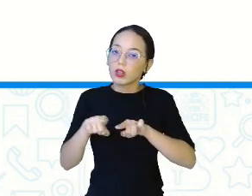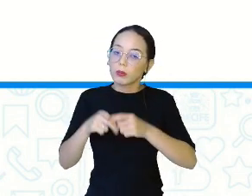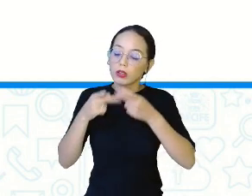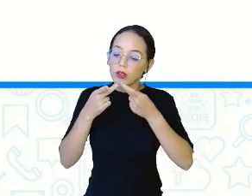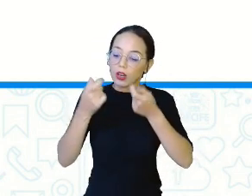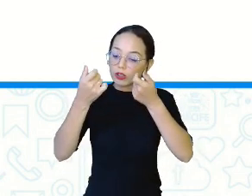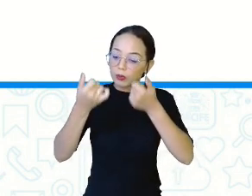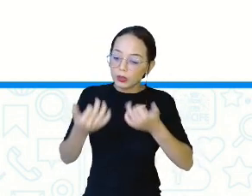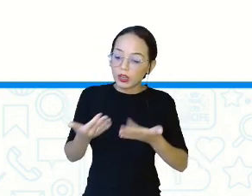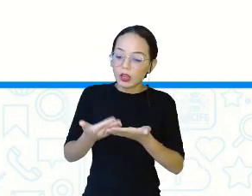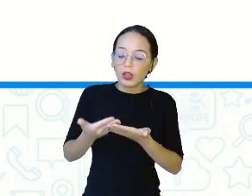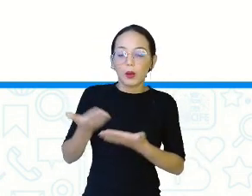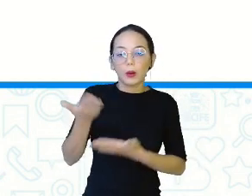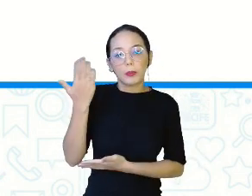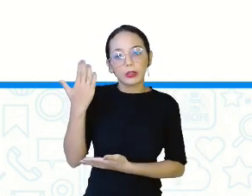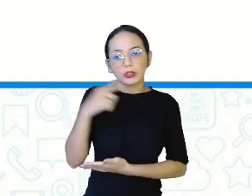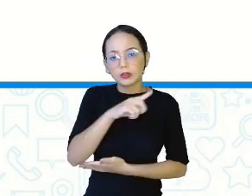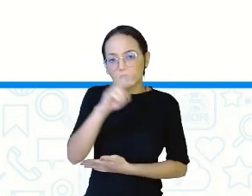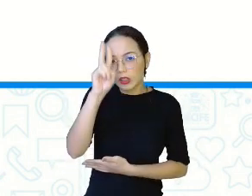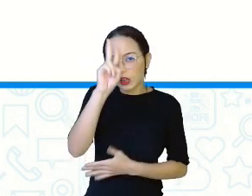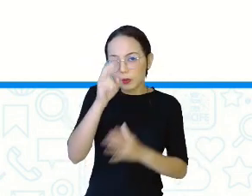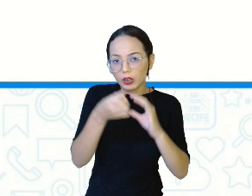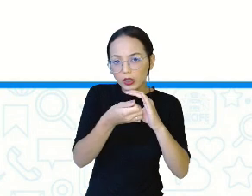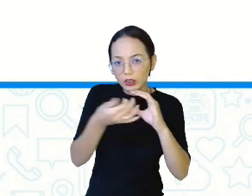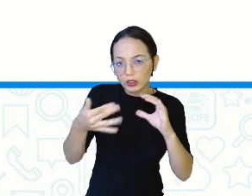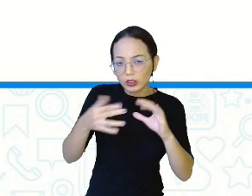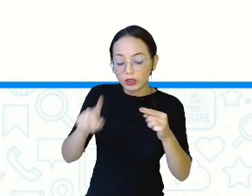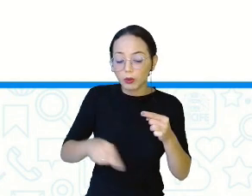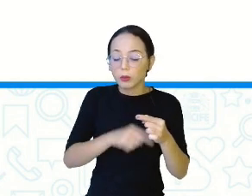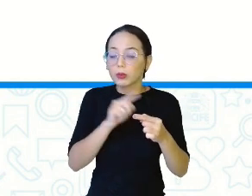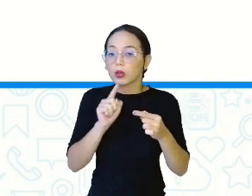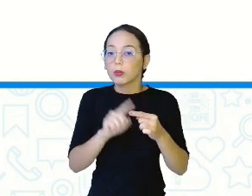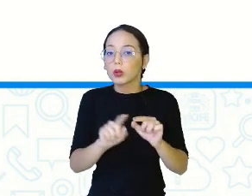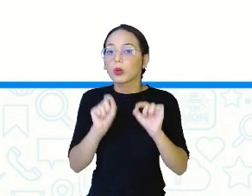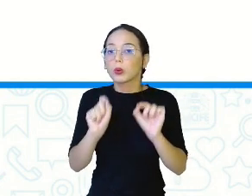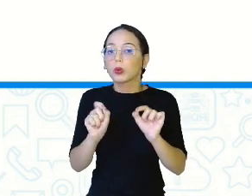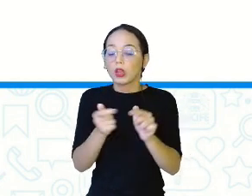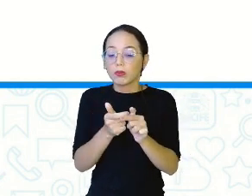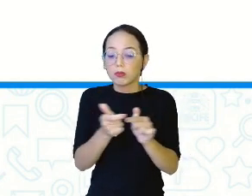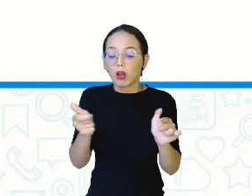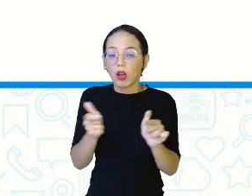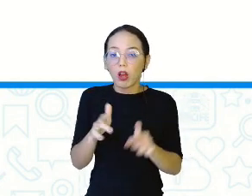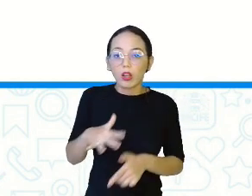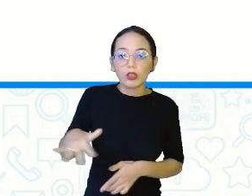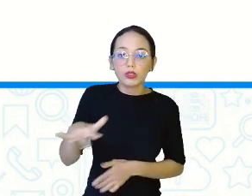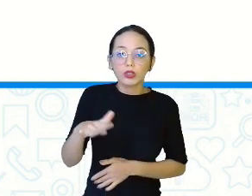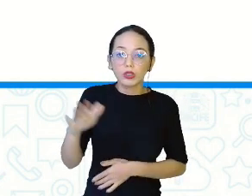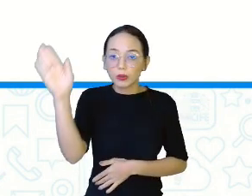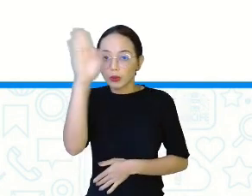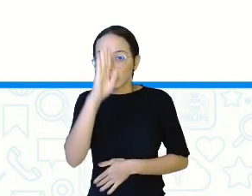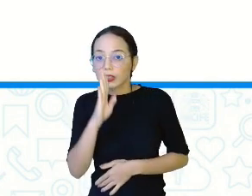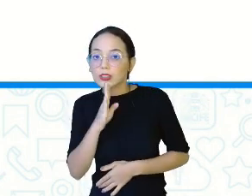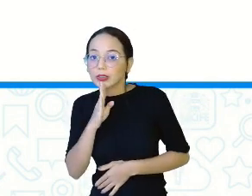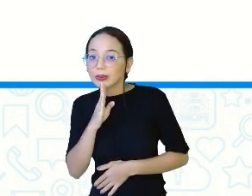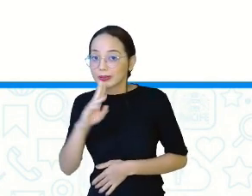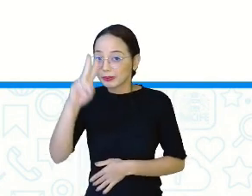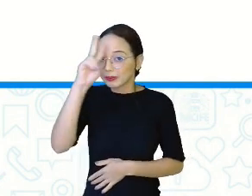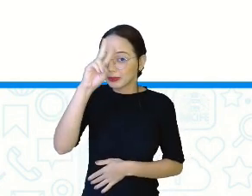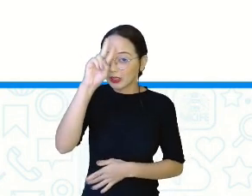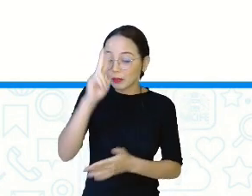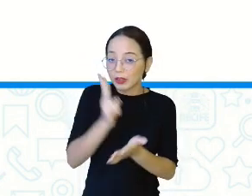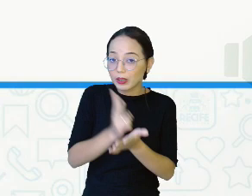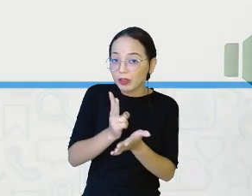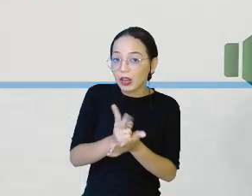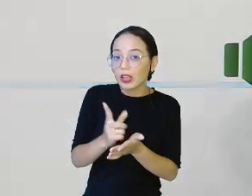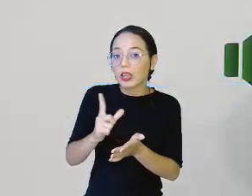aula passada. Você lembra esses aspectos? O primeiro ela é a maior região do Brasil. Lembra que eu falei agorinha? É a que tem